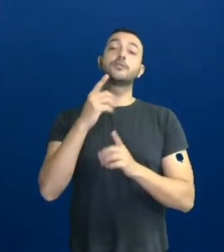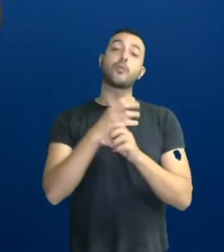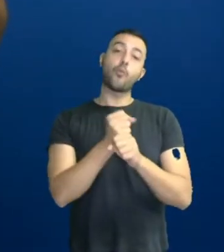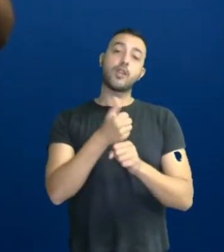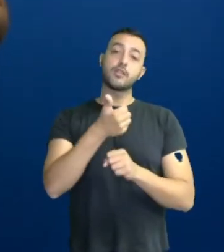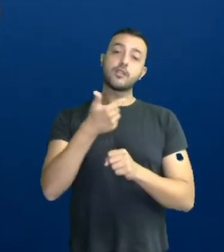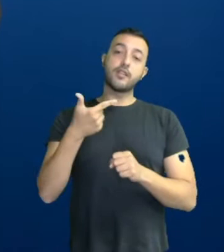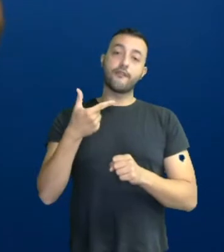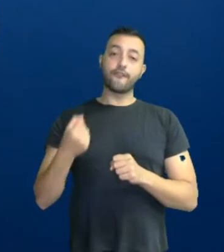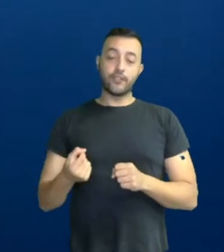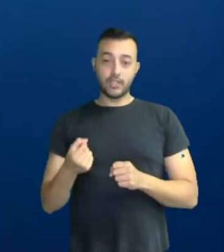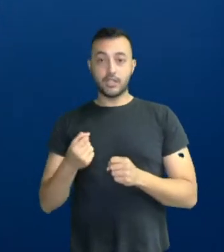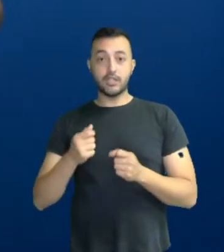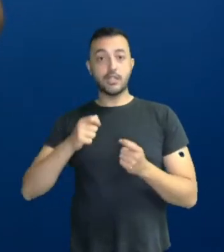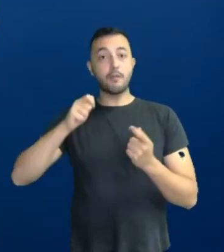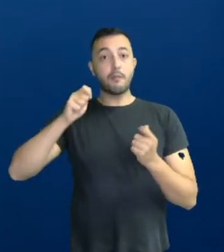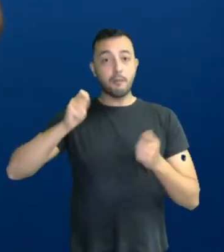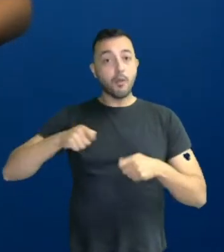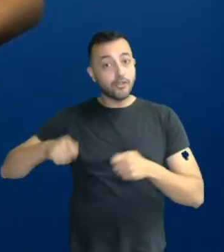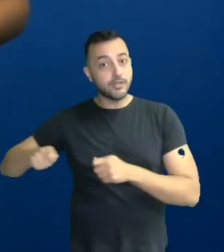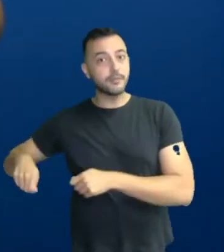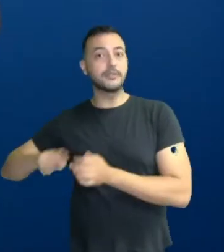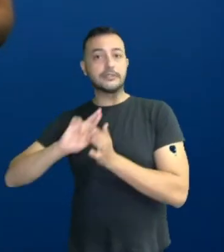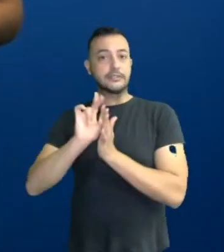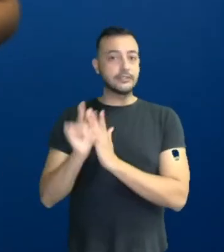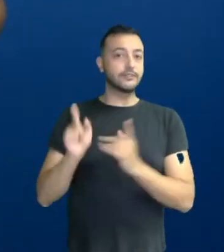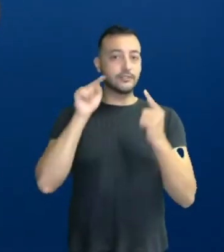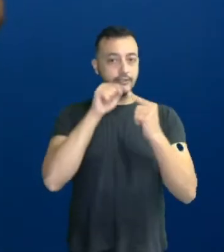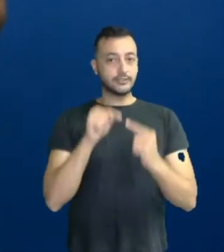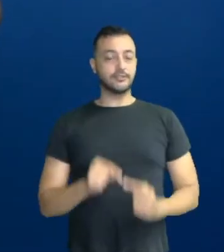120 possibilidades possíveis, tá?